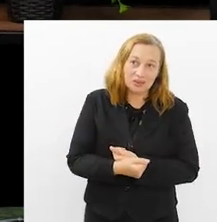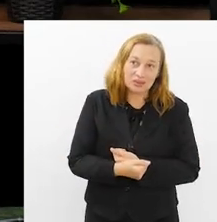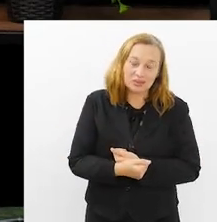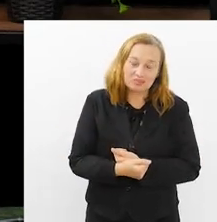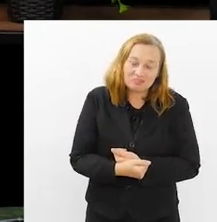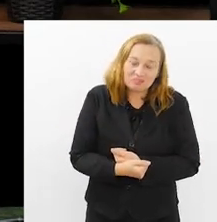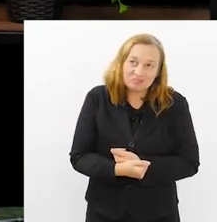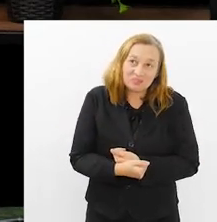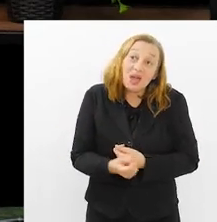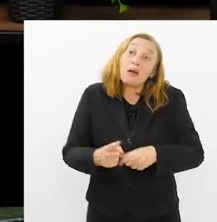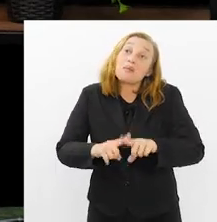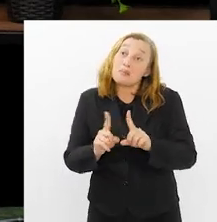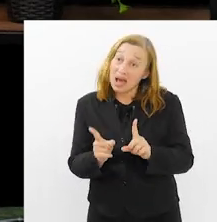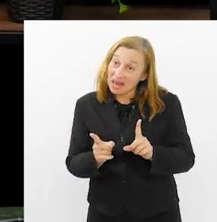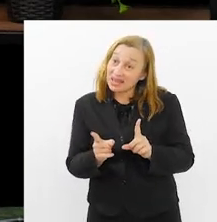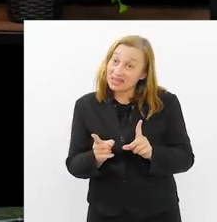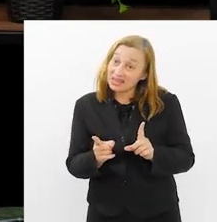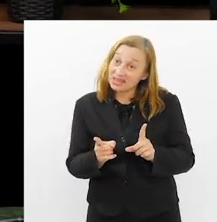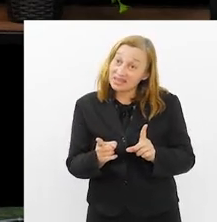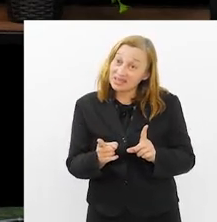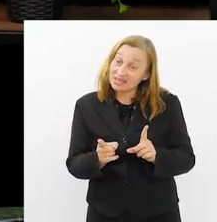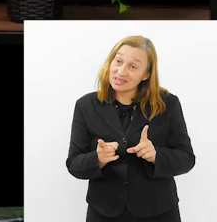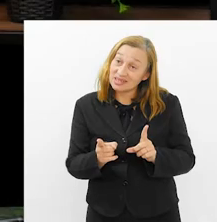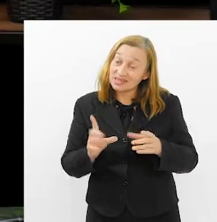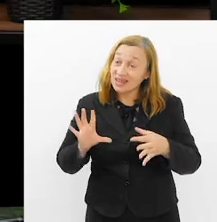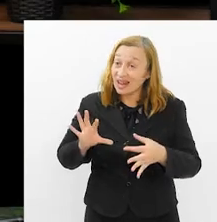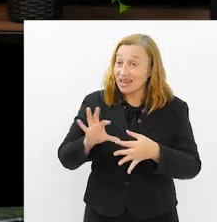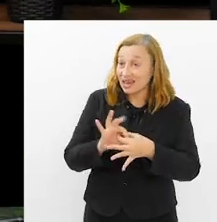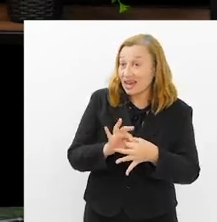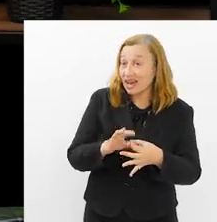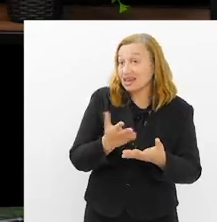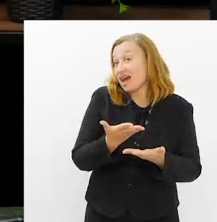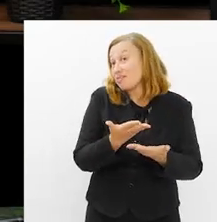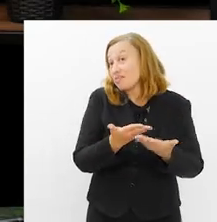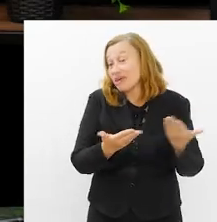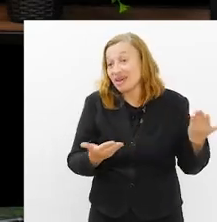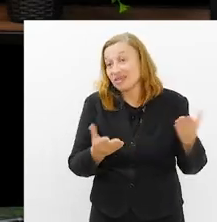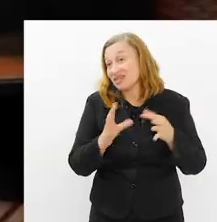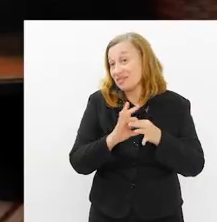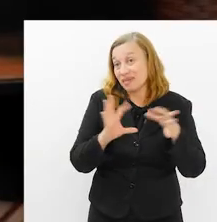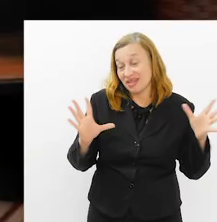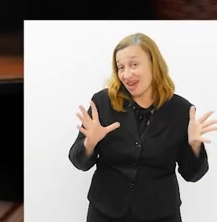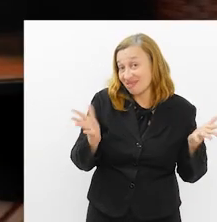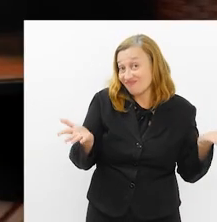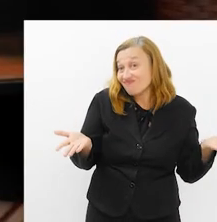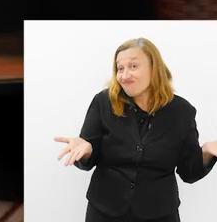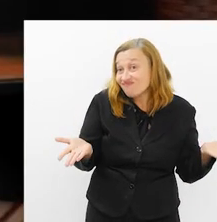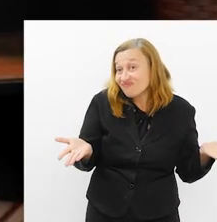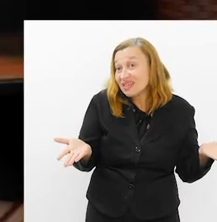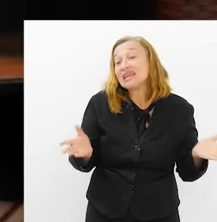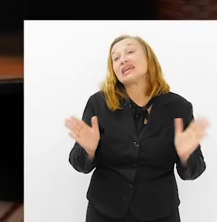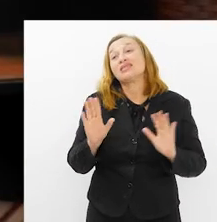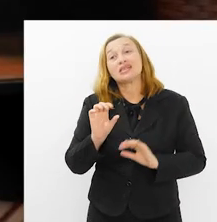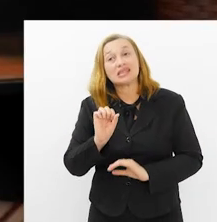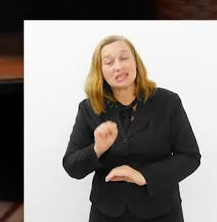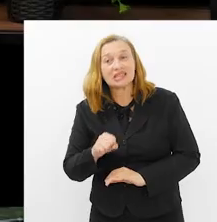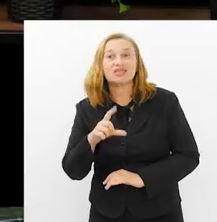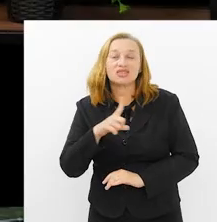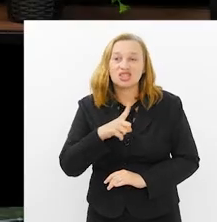as relações. É maravilhoso. Mas está ligada intimamente à perda de autonomia e